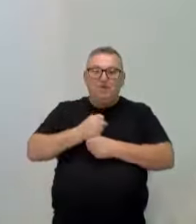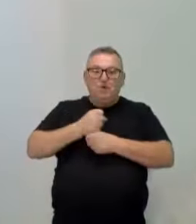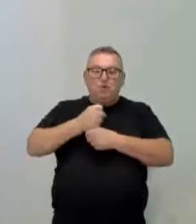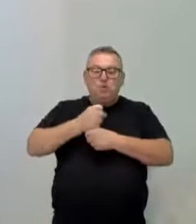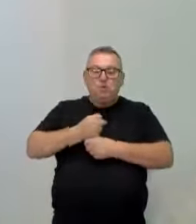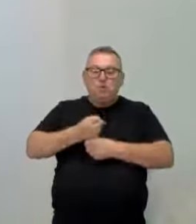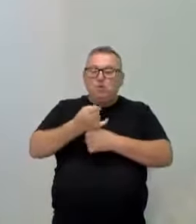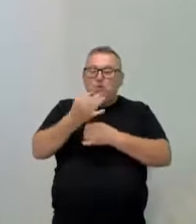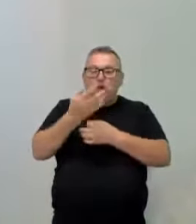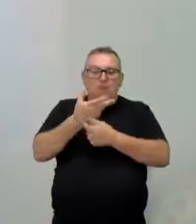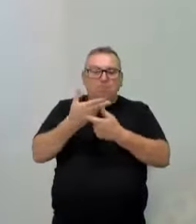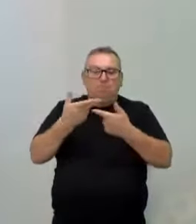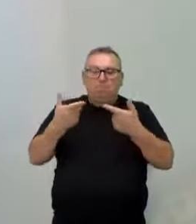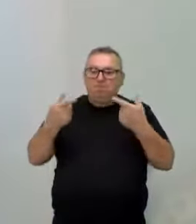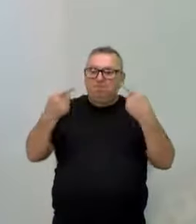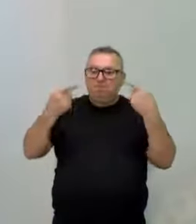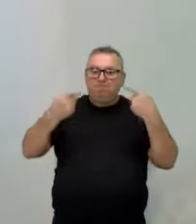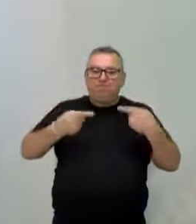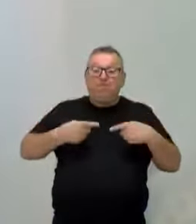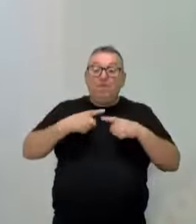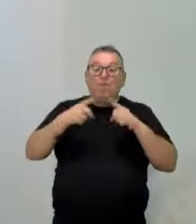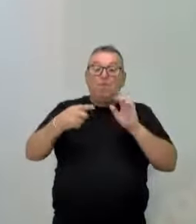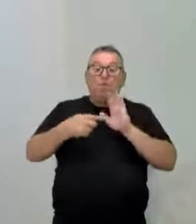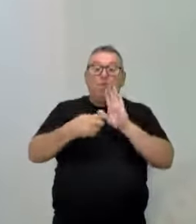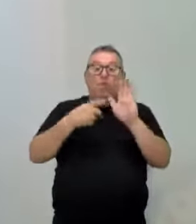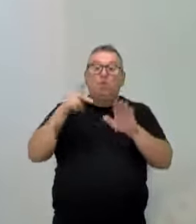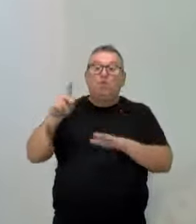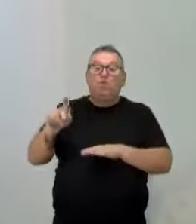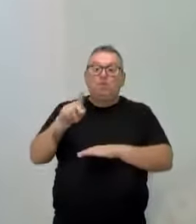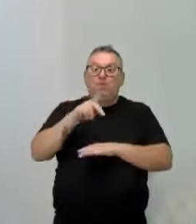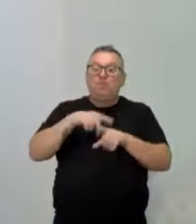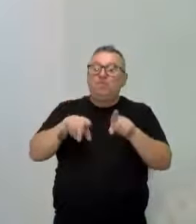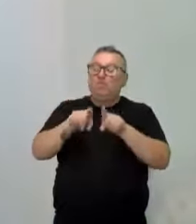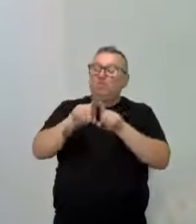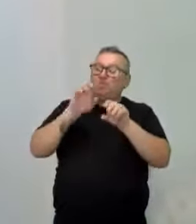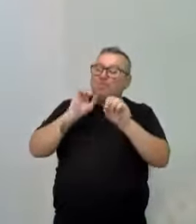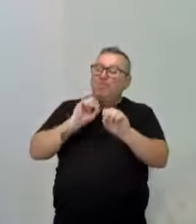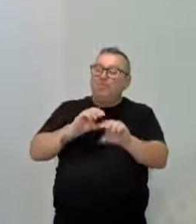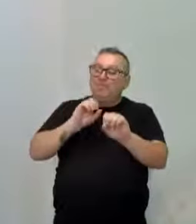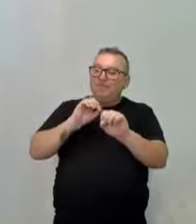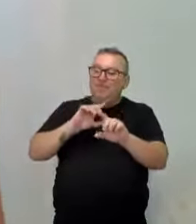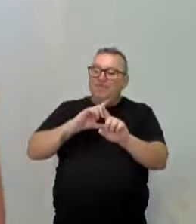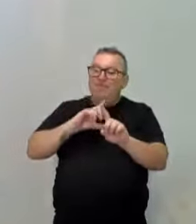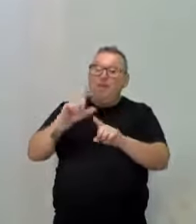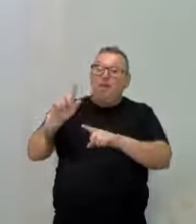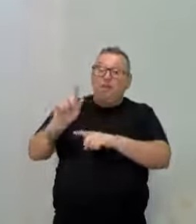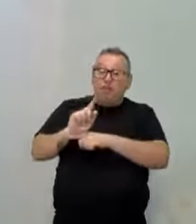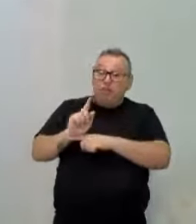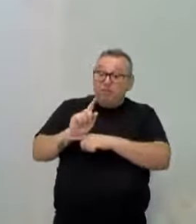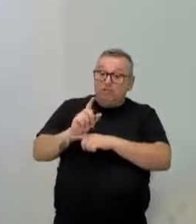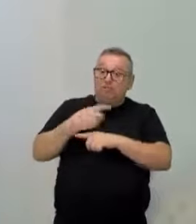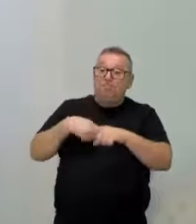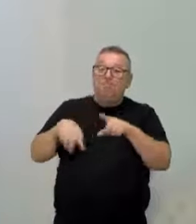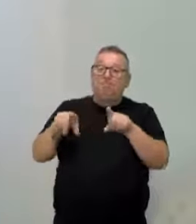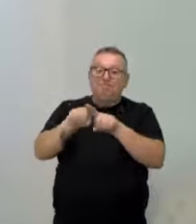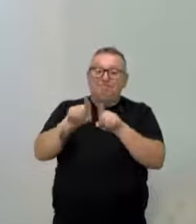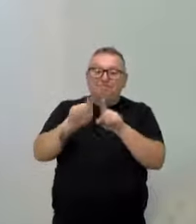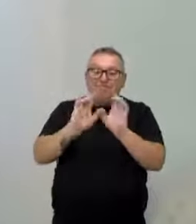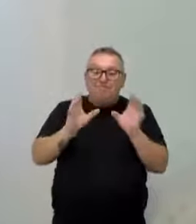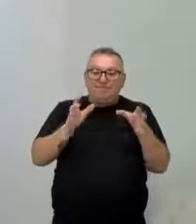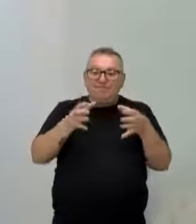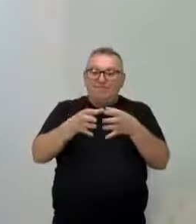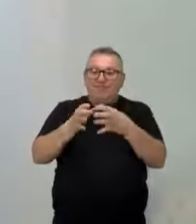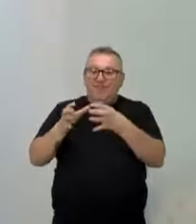grandes desafios. E mostrando que os professores, educadores, cada vez mais gestores aí com suas